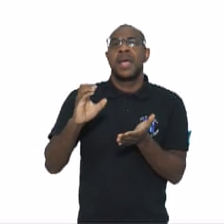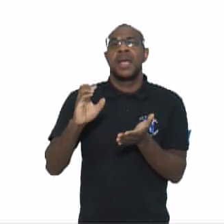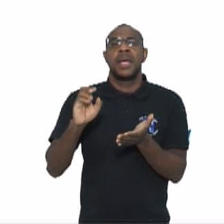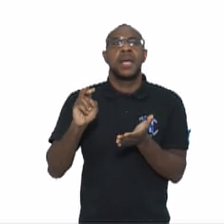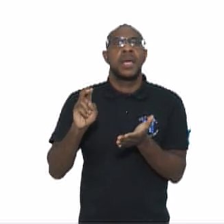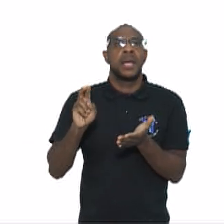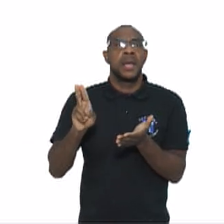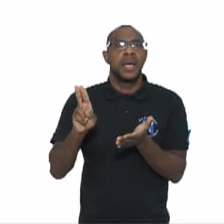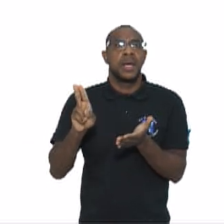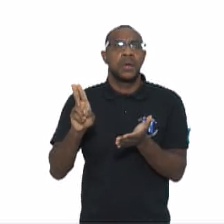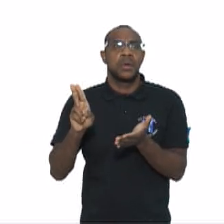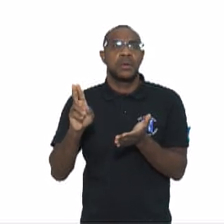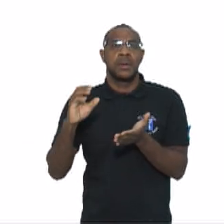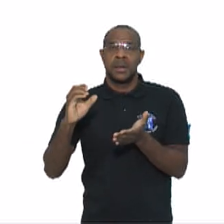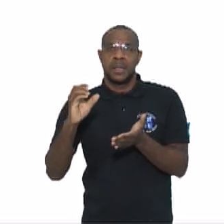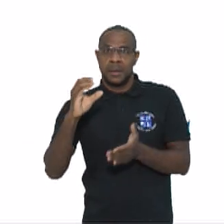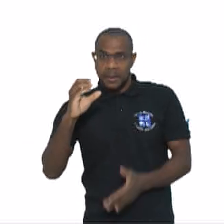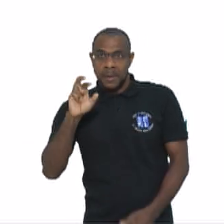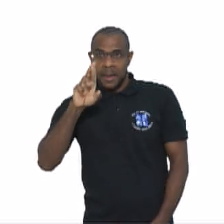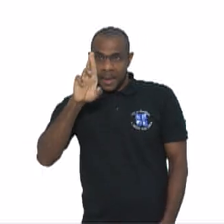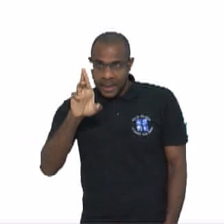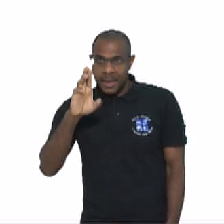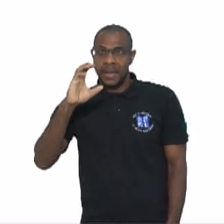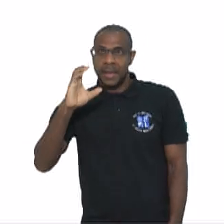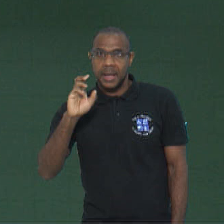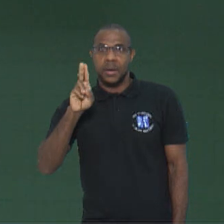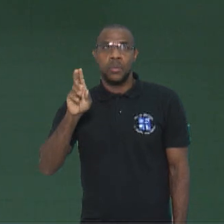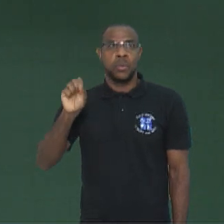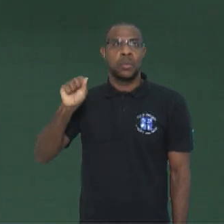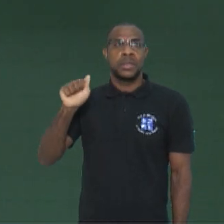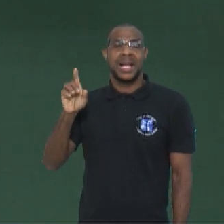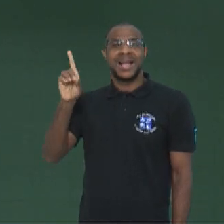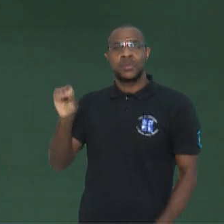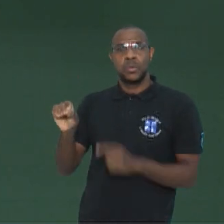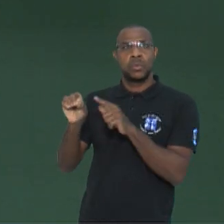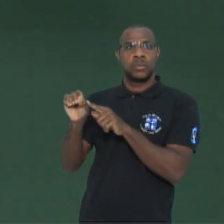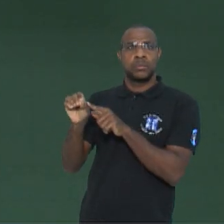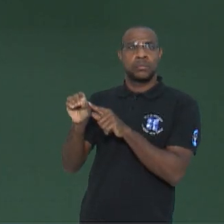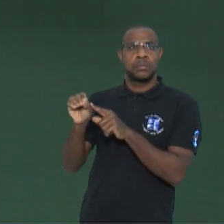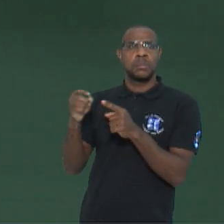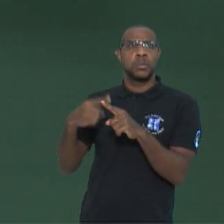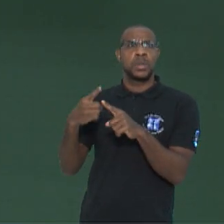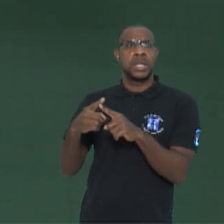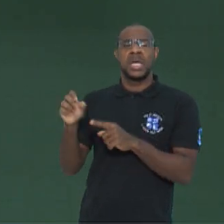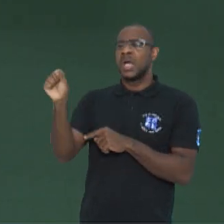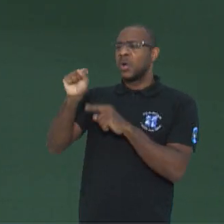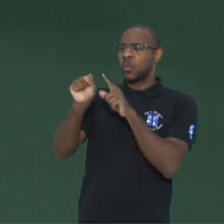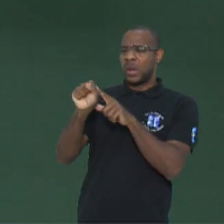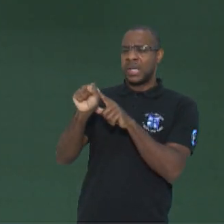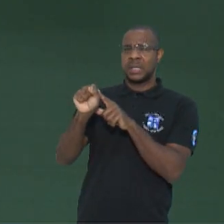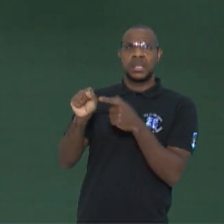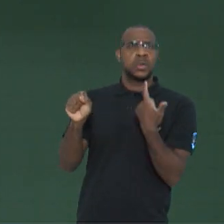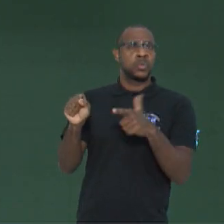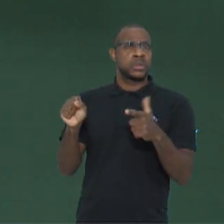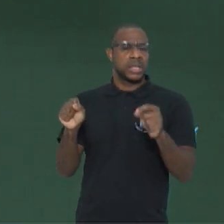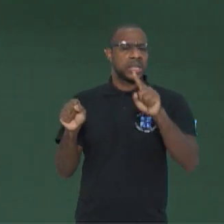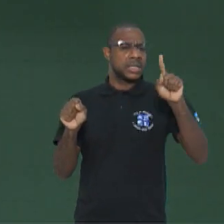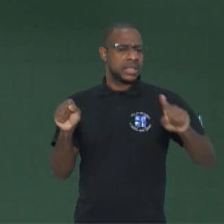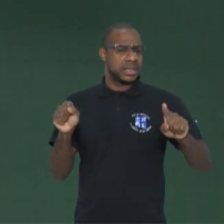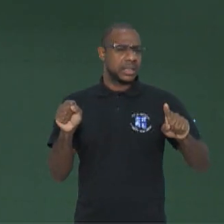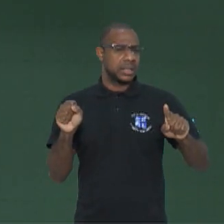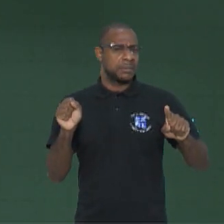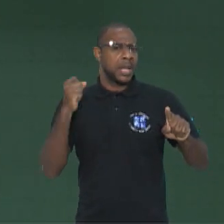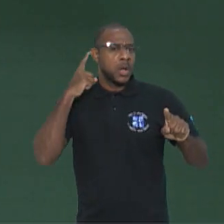se escreve com S e não com Z? Primeiro, o recusado. Por que é com S se ele tem o som de